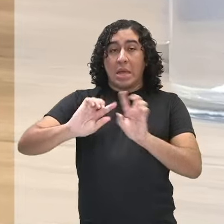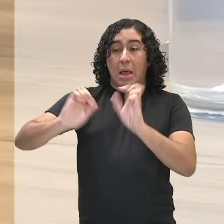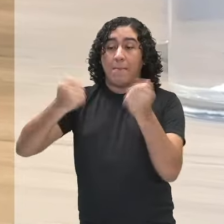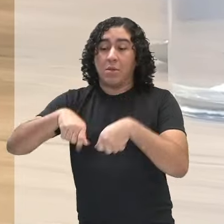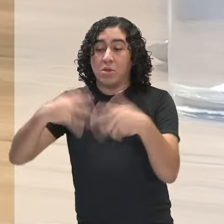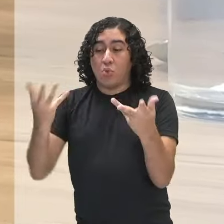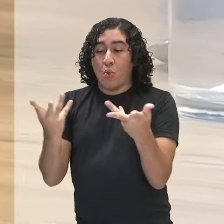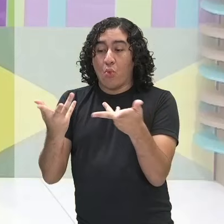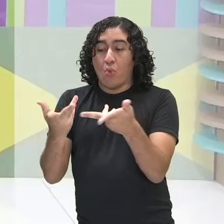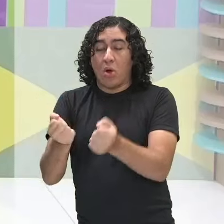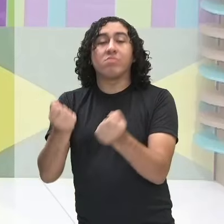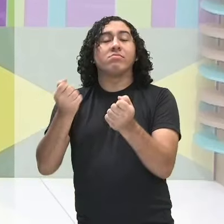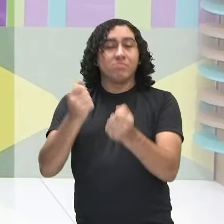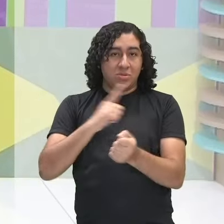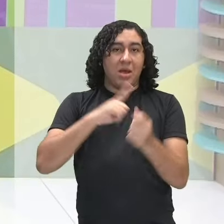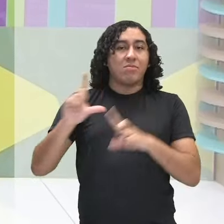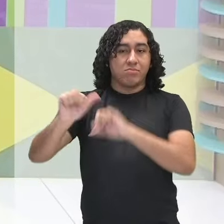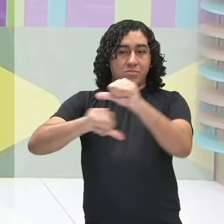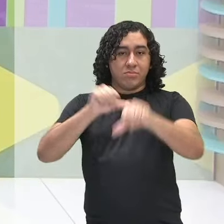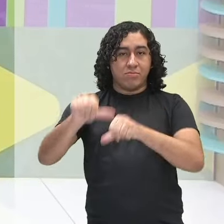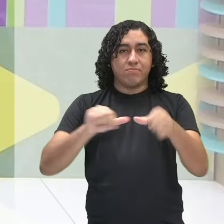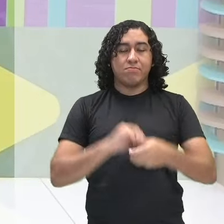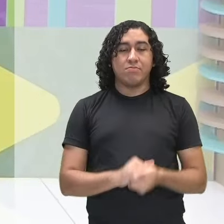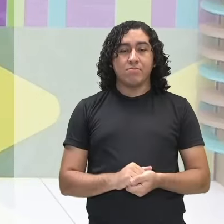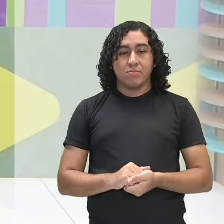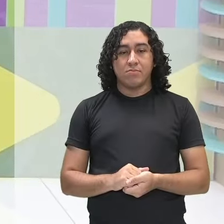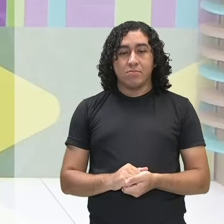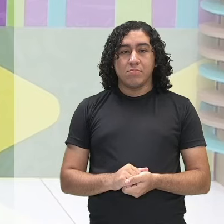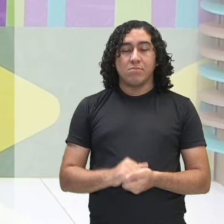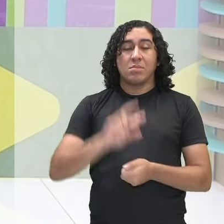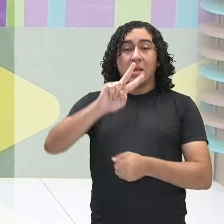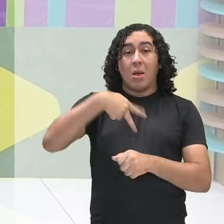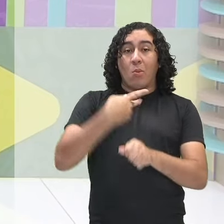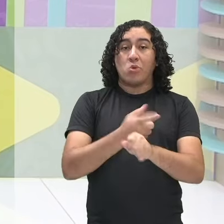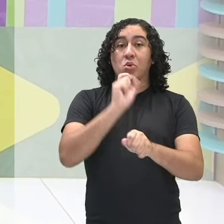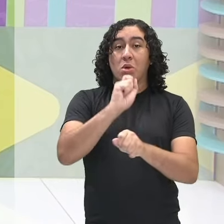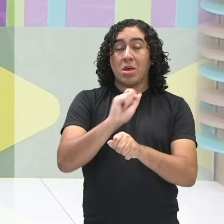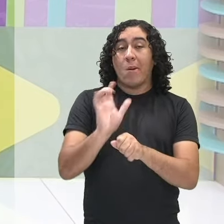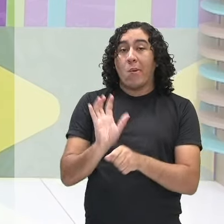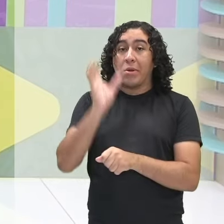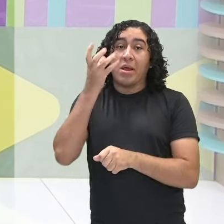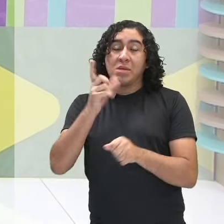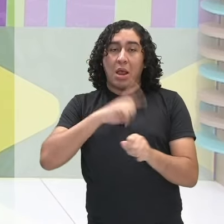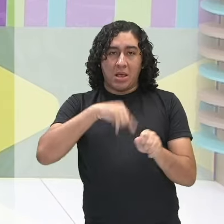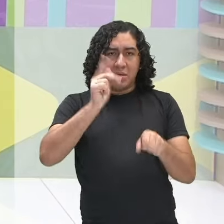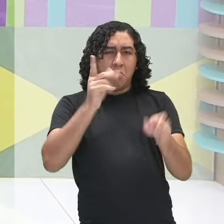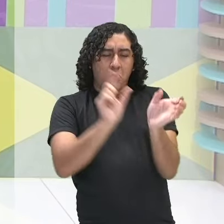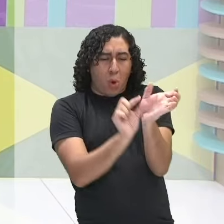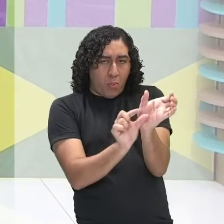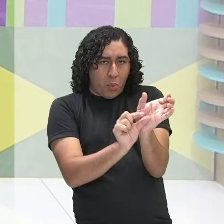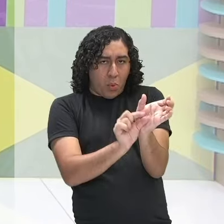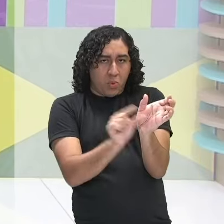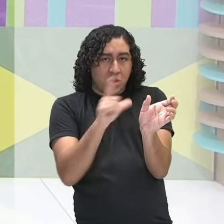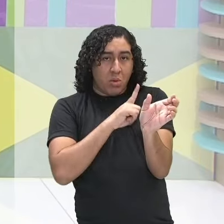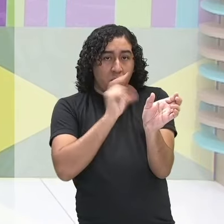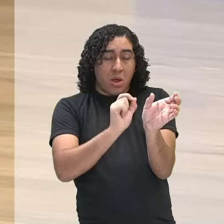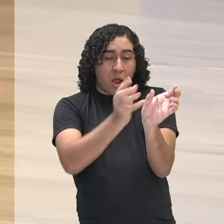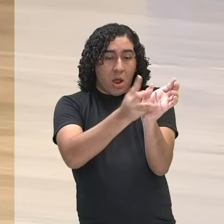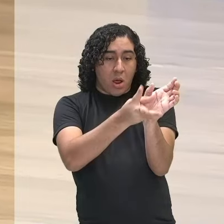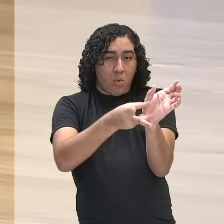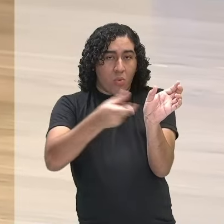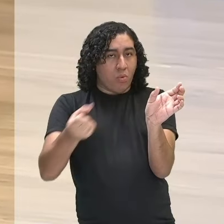vai mudar. Depois de um tempo, esse soluto que está aqui, ele vai se